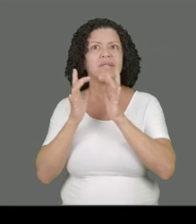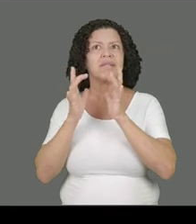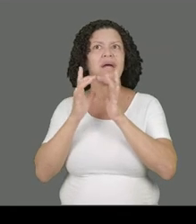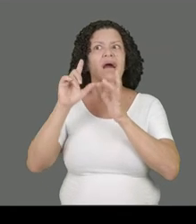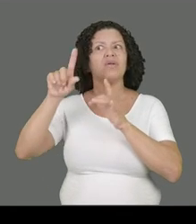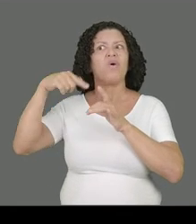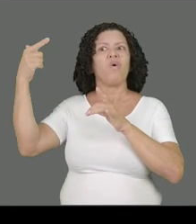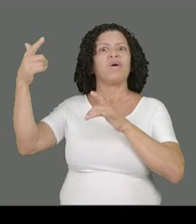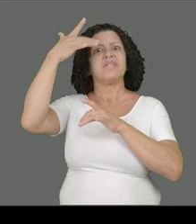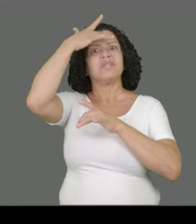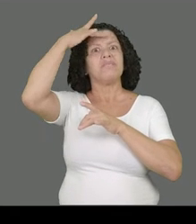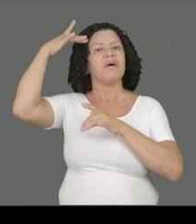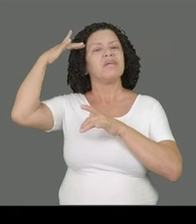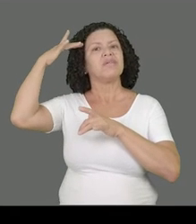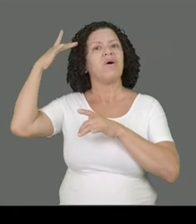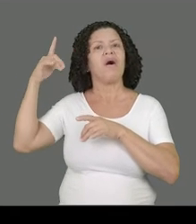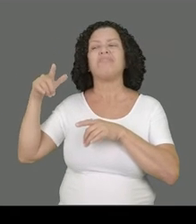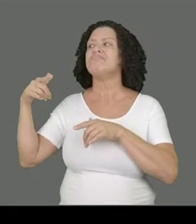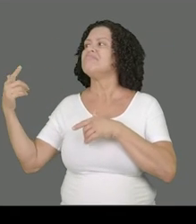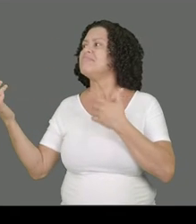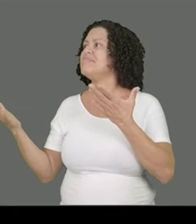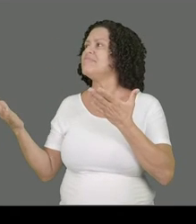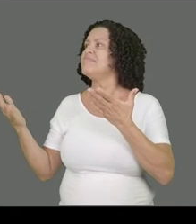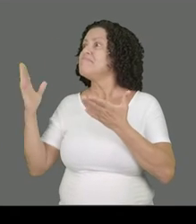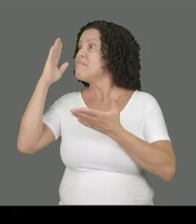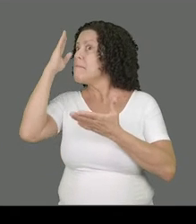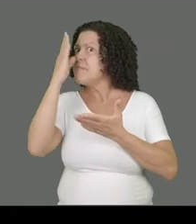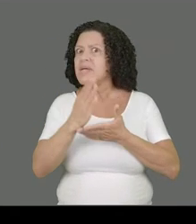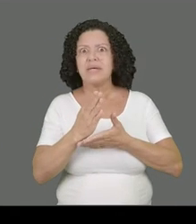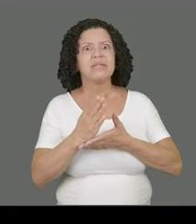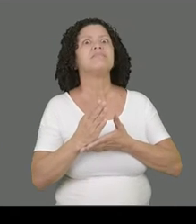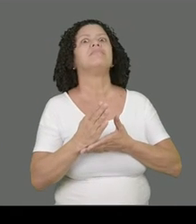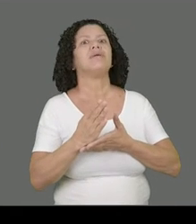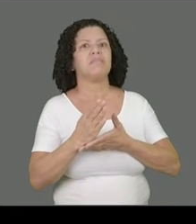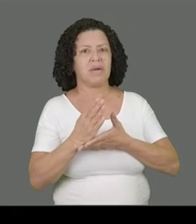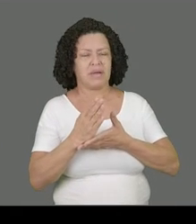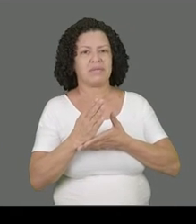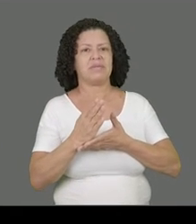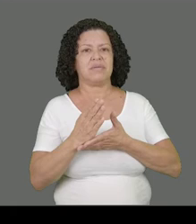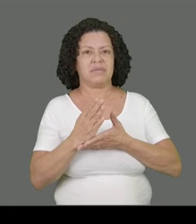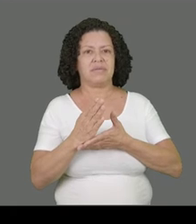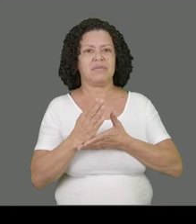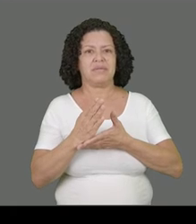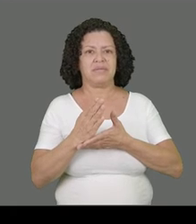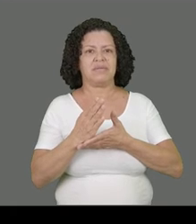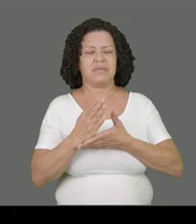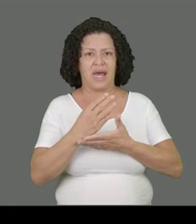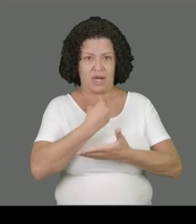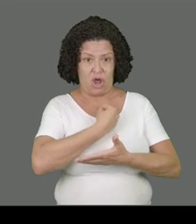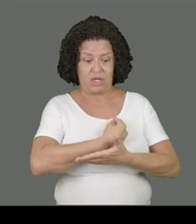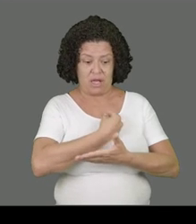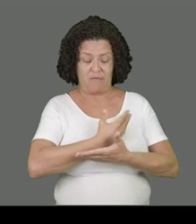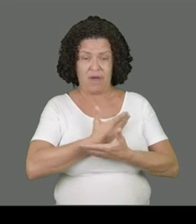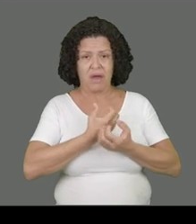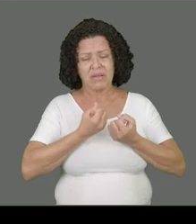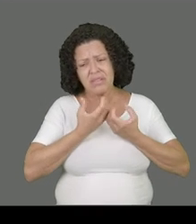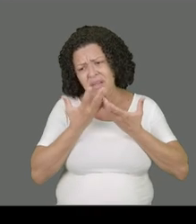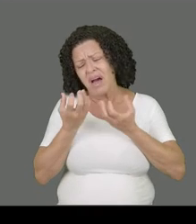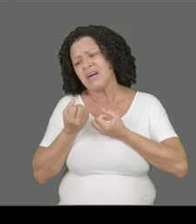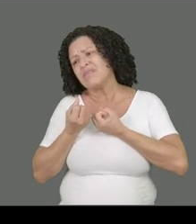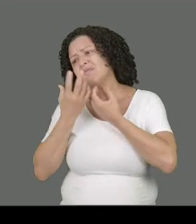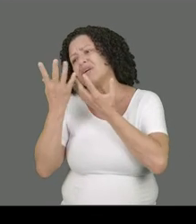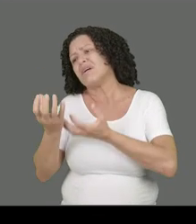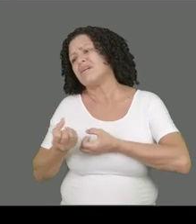em contato com outras pessoas, principalmente isso. Abrir a nossa